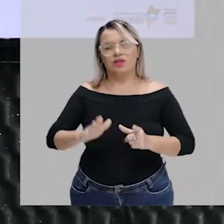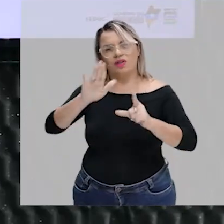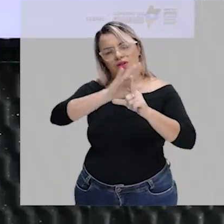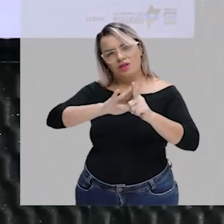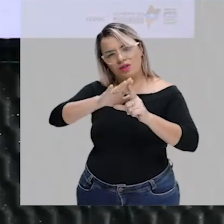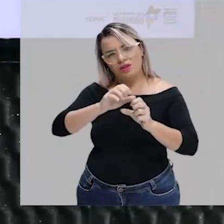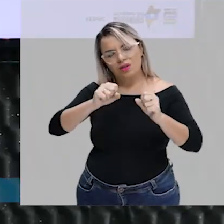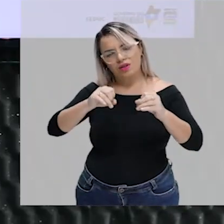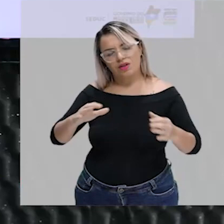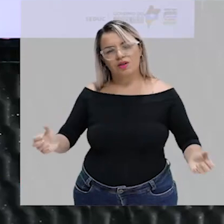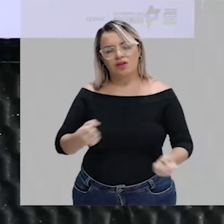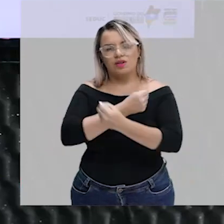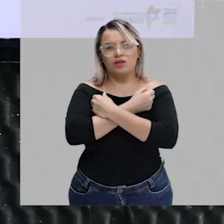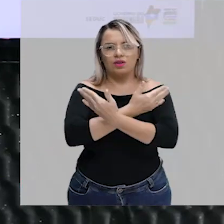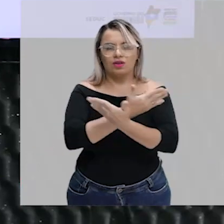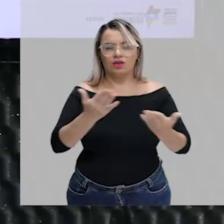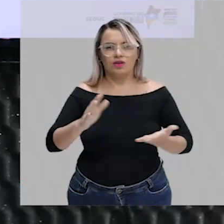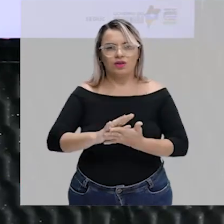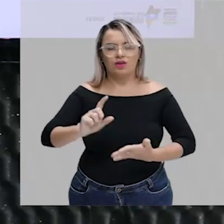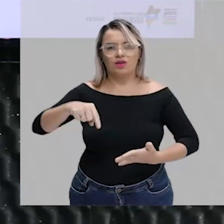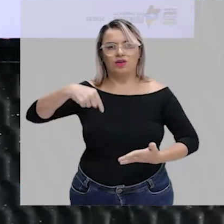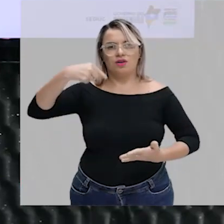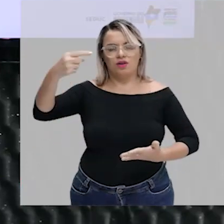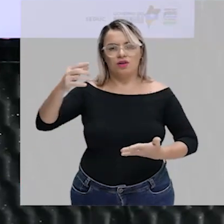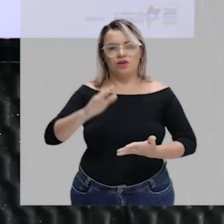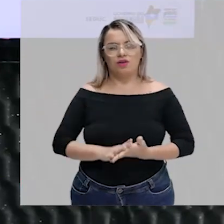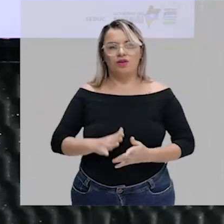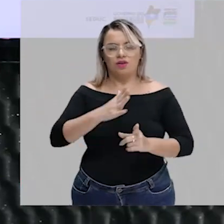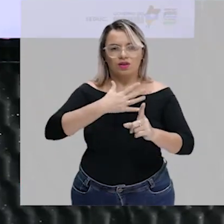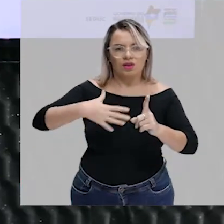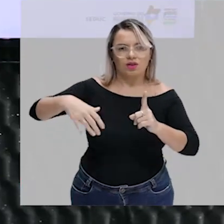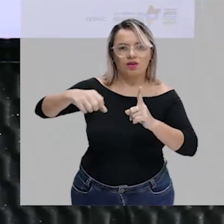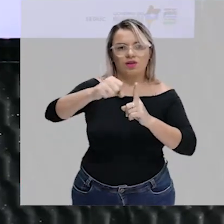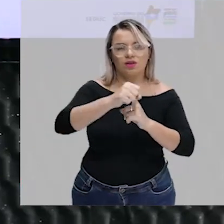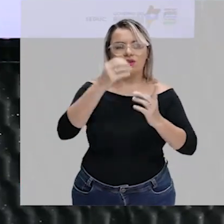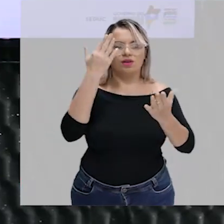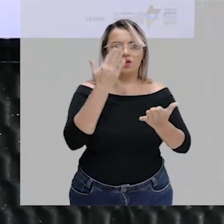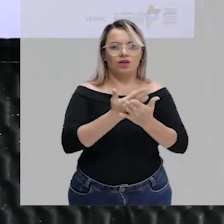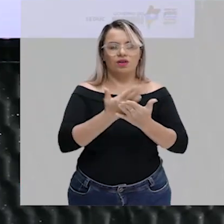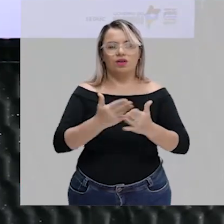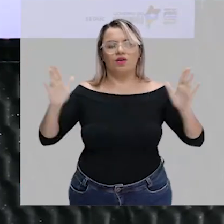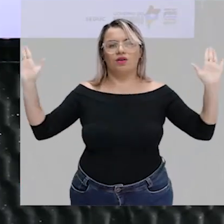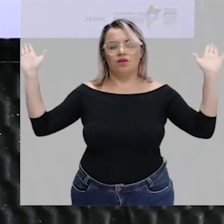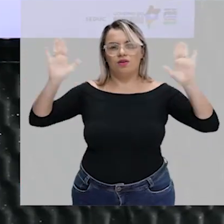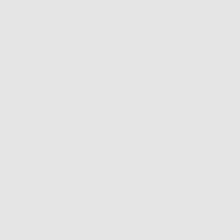Um abraço a todos e já deixo marcado aqui o encontro para a próxima aula de Sociologia. Tchau, tchau.